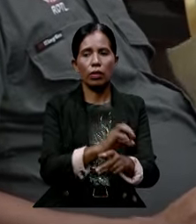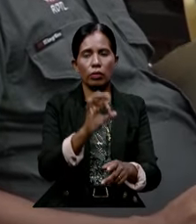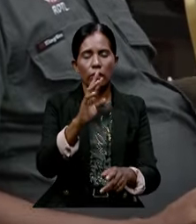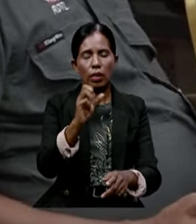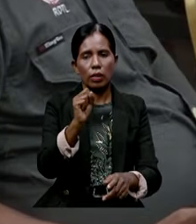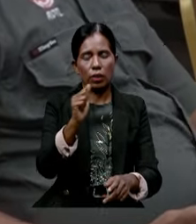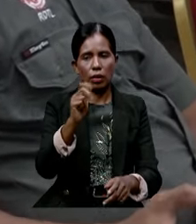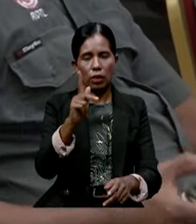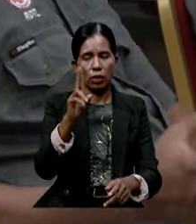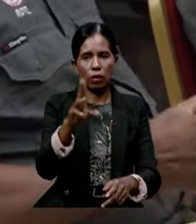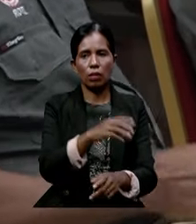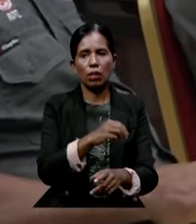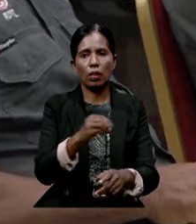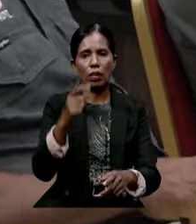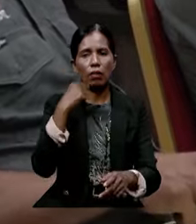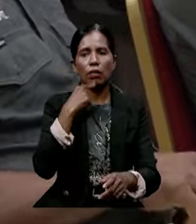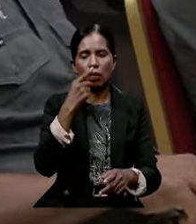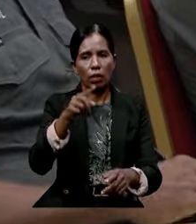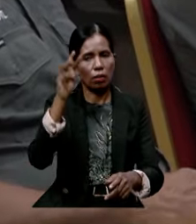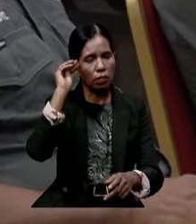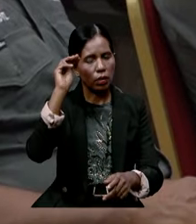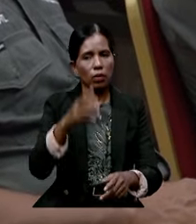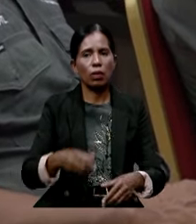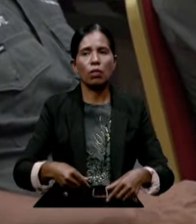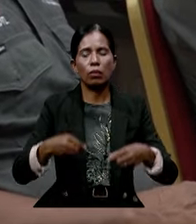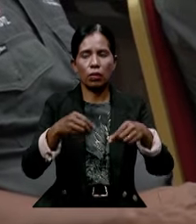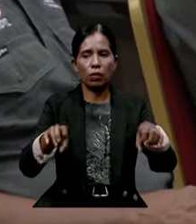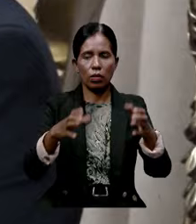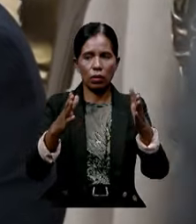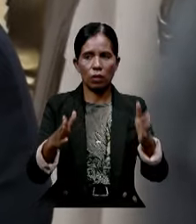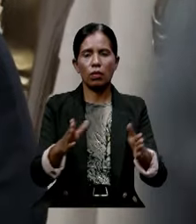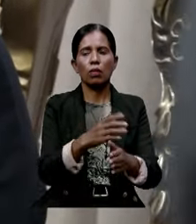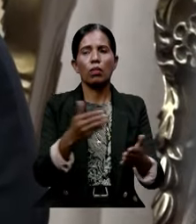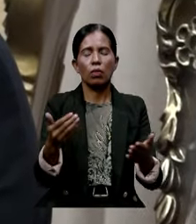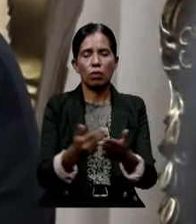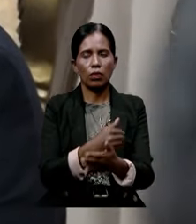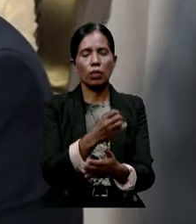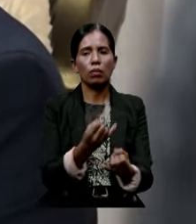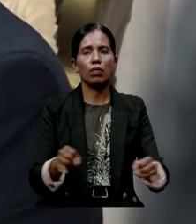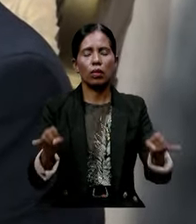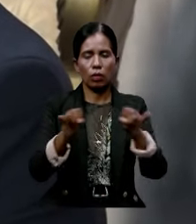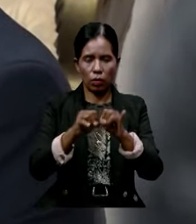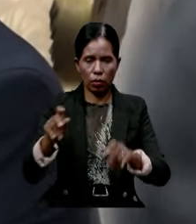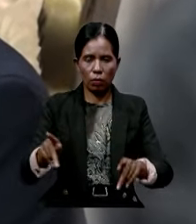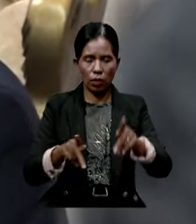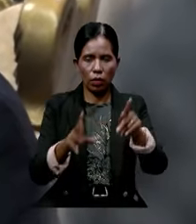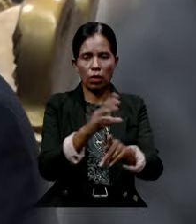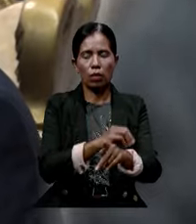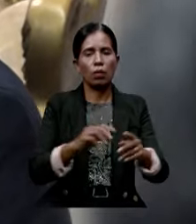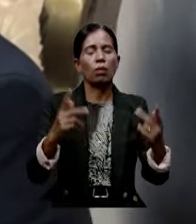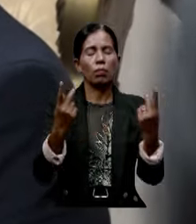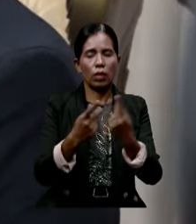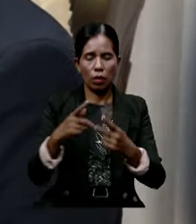Francisco Calbo Adilai, hatete, ministério entrega recrutamento funcionário FOM para cada instituto público, no empresa